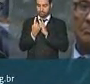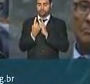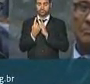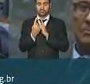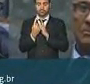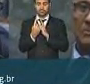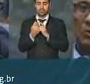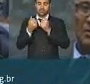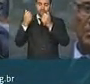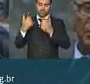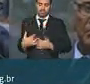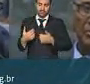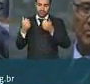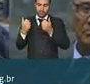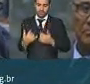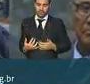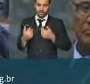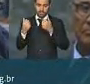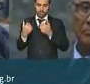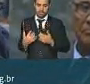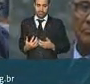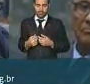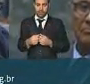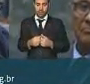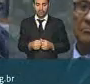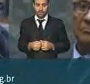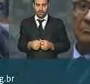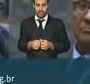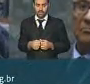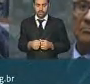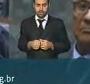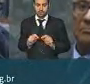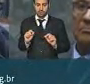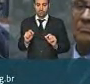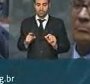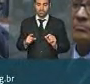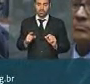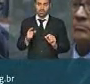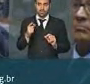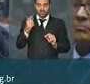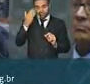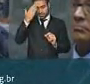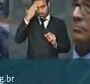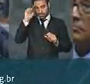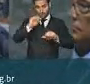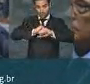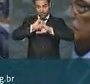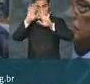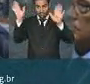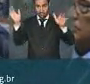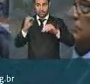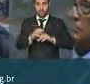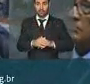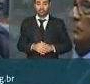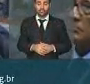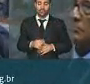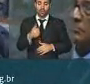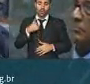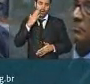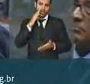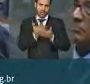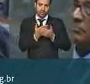das explicações que nós estávamos precisando. Creio que a